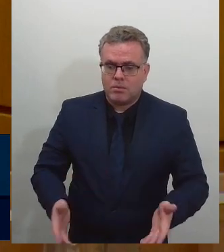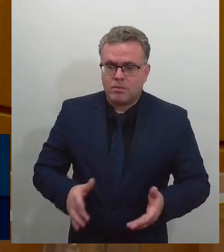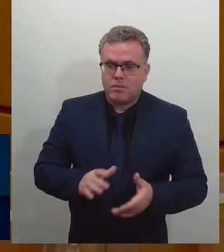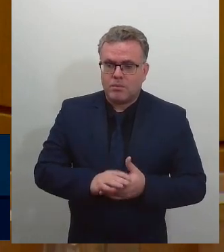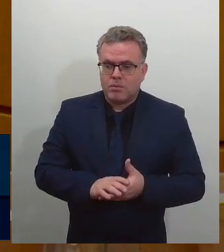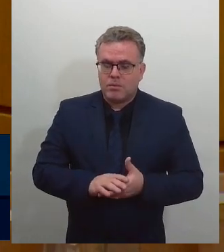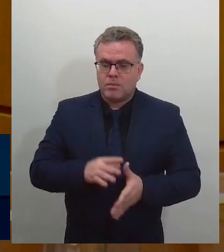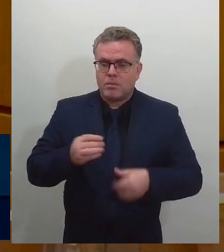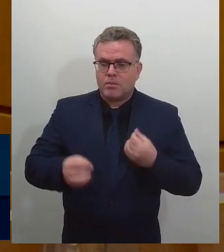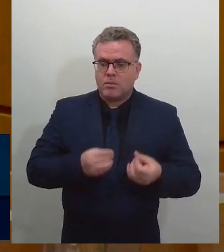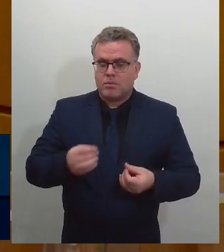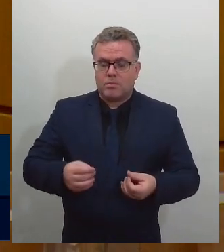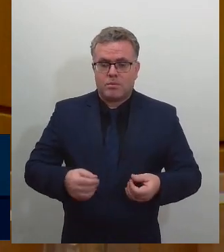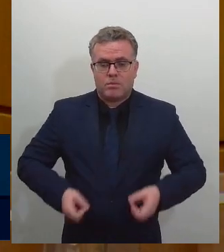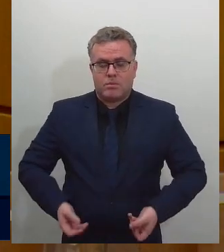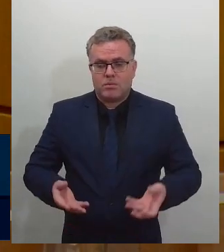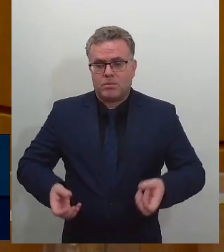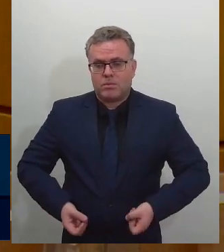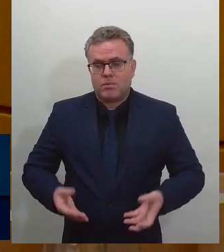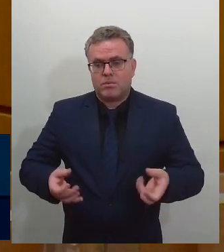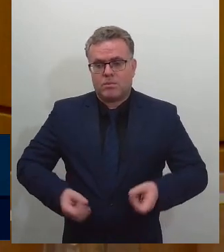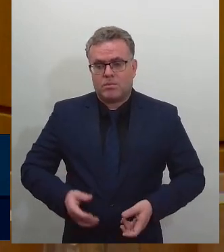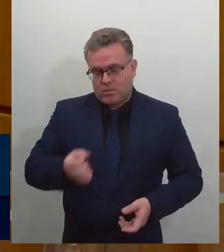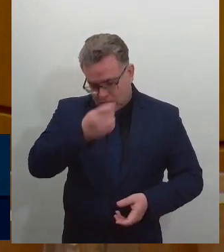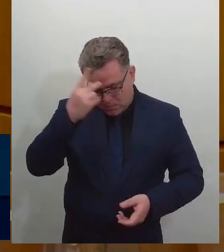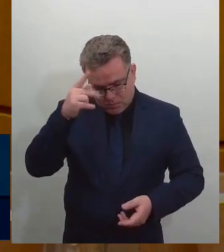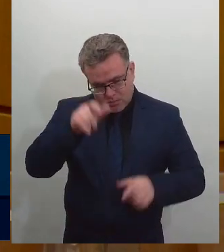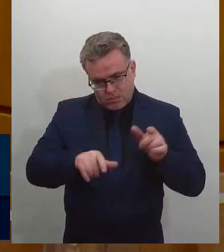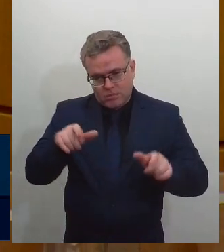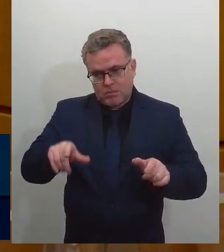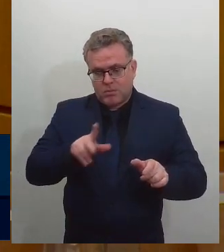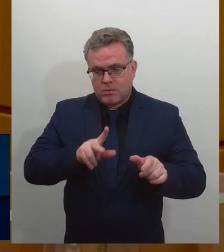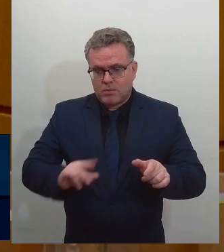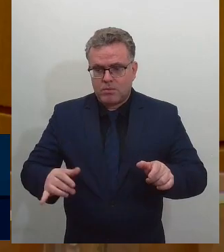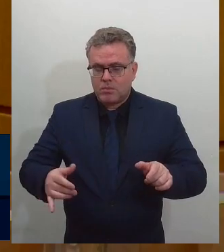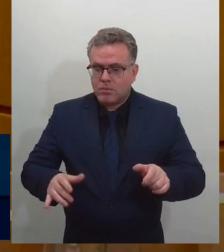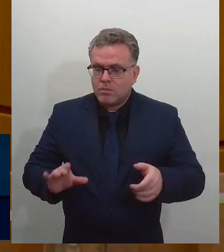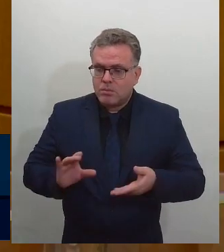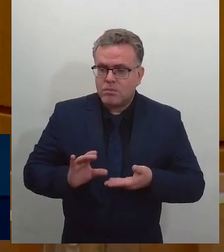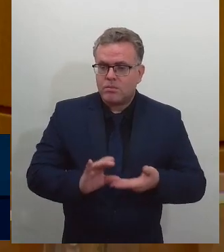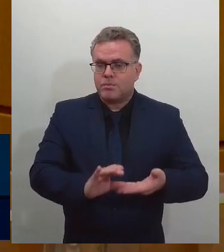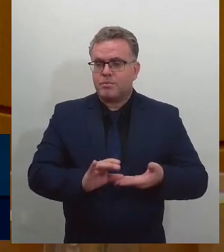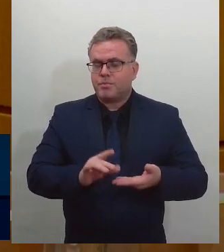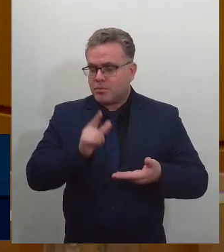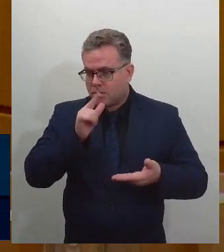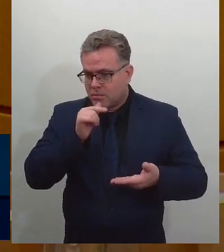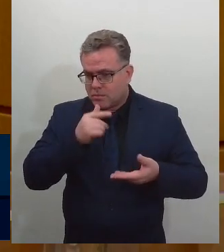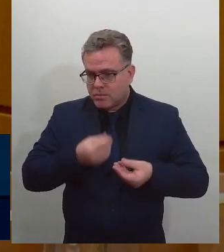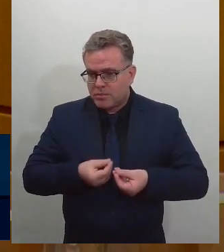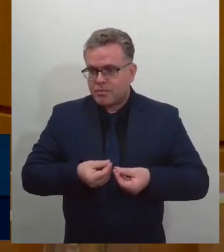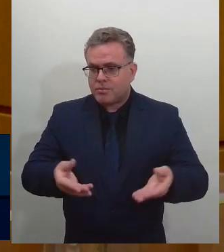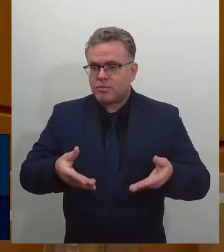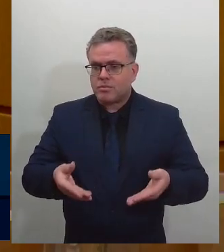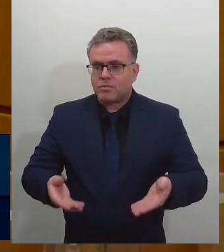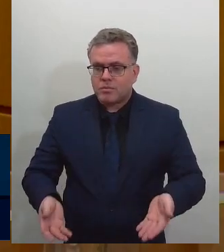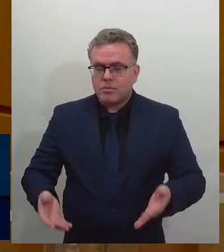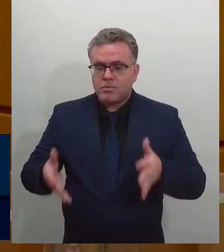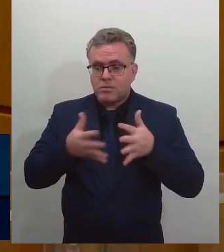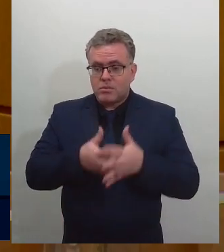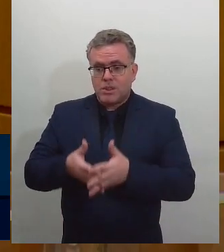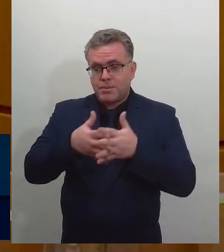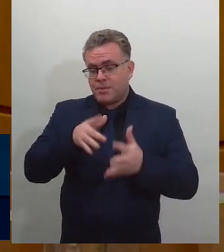que os prefeitos e as prefeitas têm para levar água de pipa. Imaginem, e eu vou